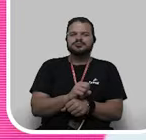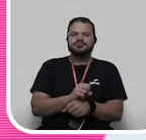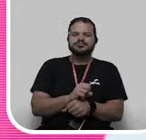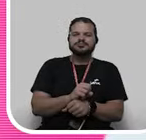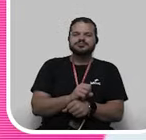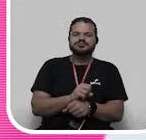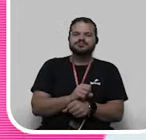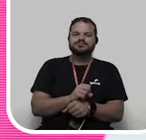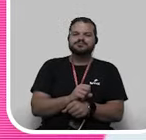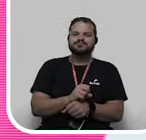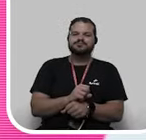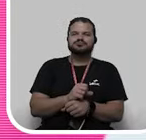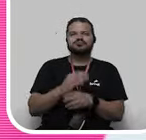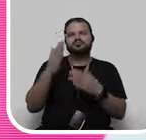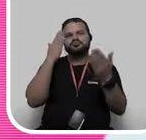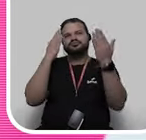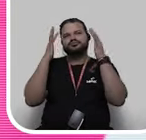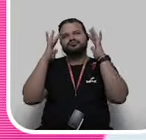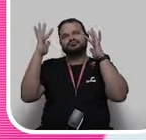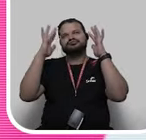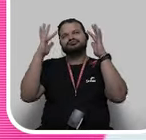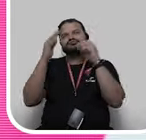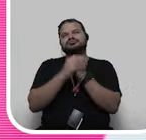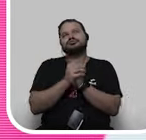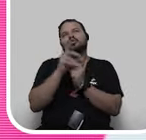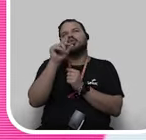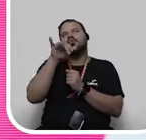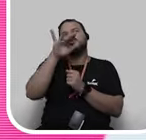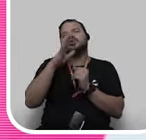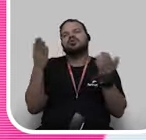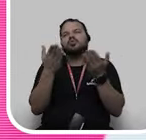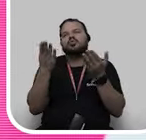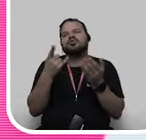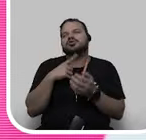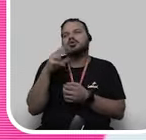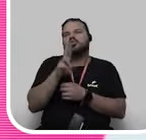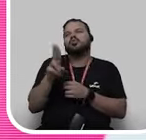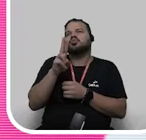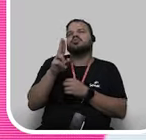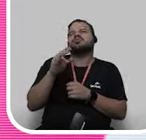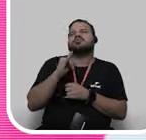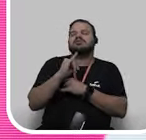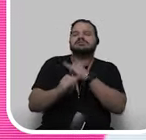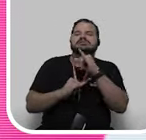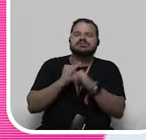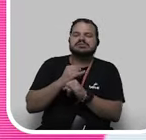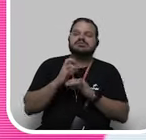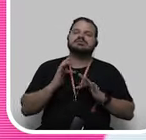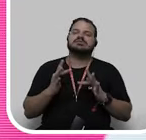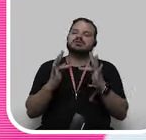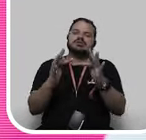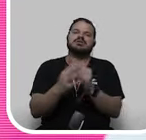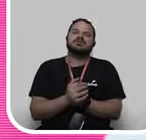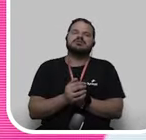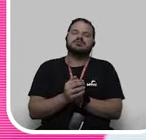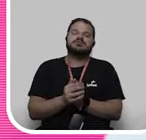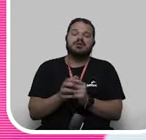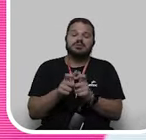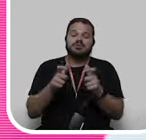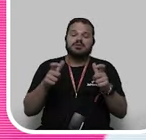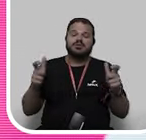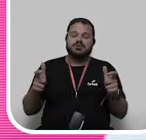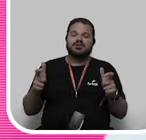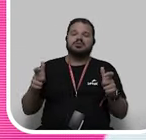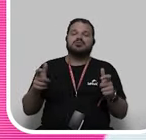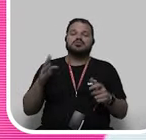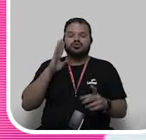uma reflexão, o que hoje não utiliza tecnologia, né? a grande maioria dos nossos serviços, de alguma